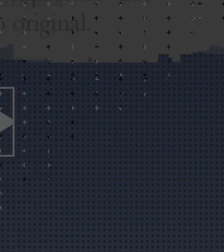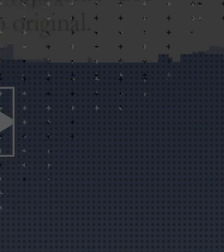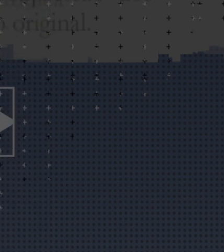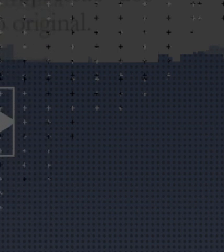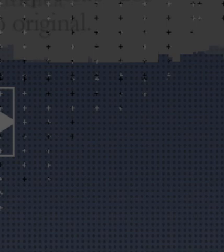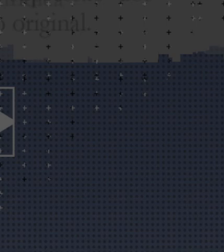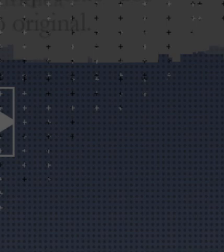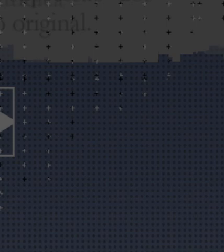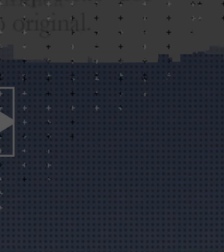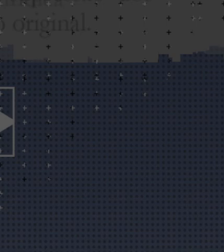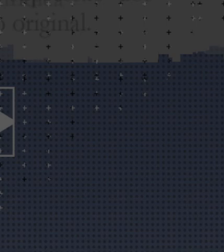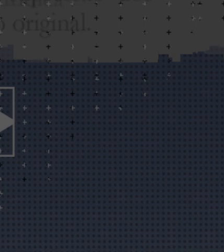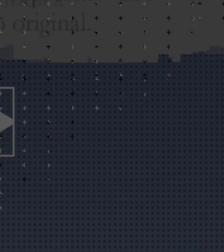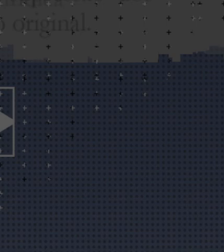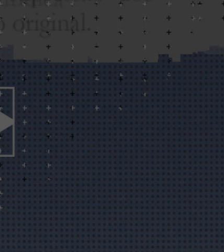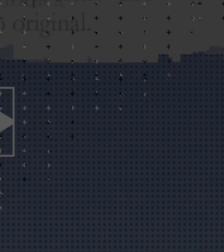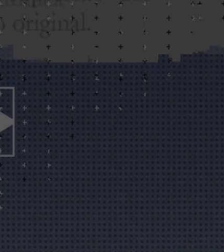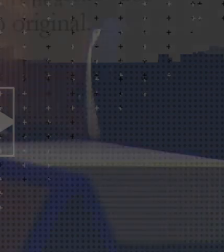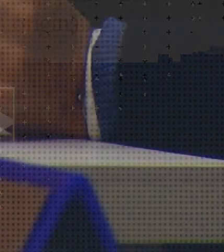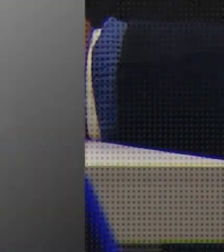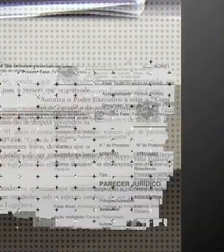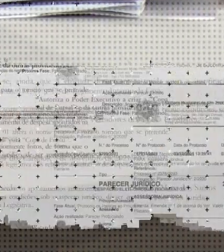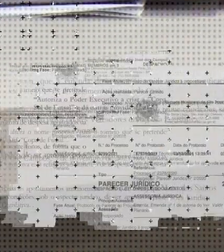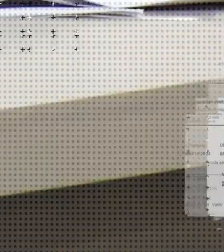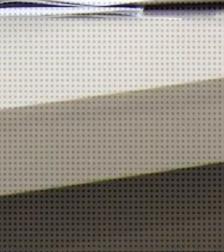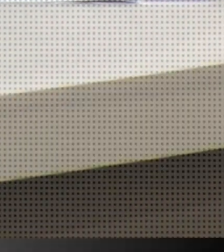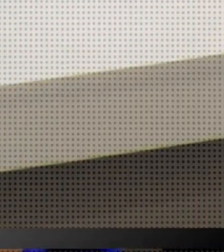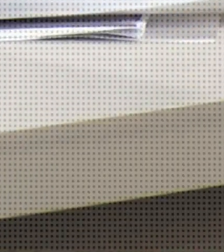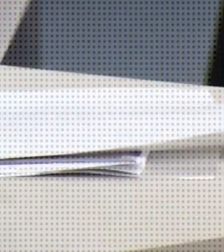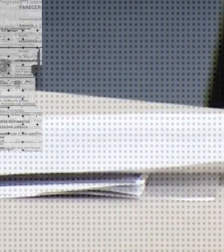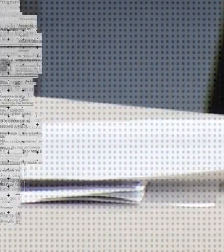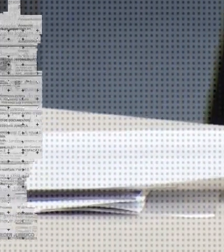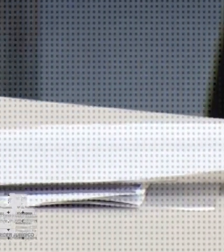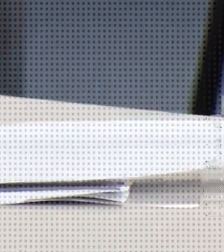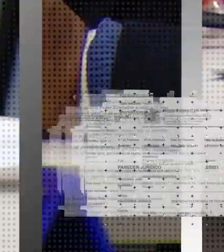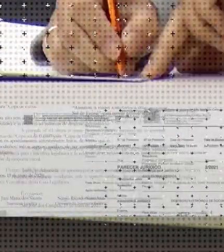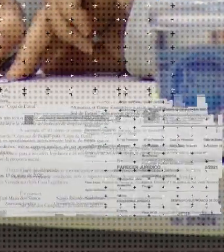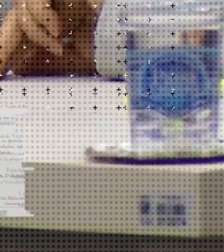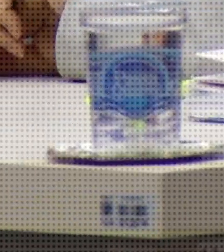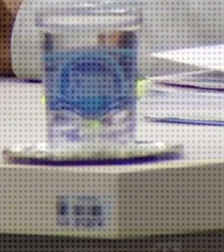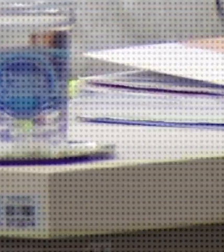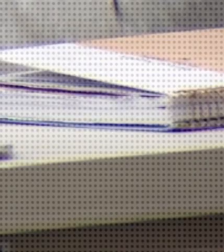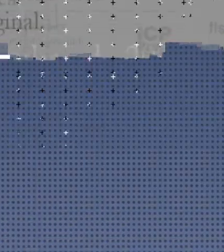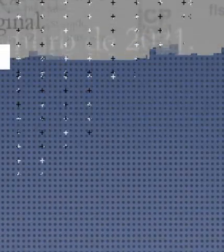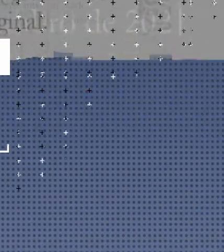os bastidores dos programas e ficar por dentro de toda a programação. É isso.